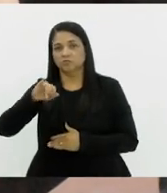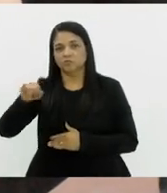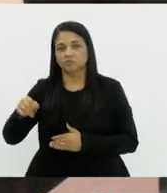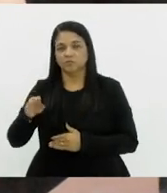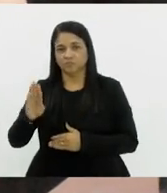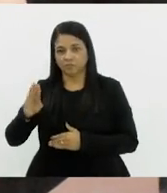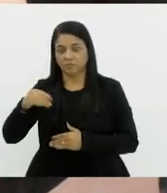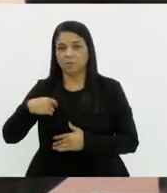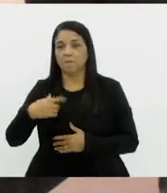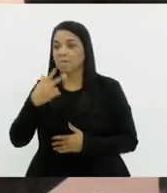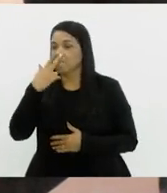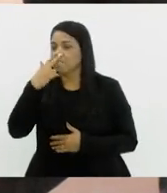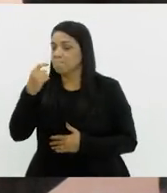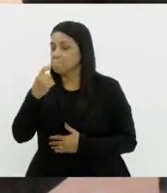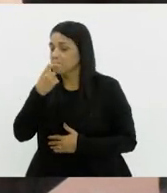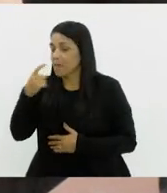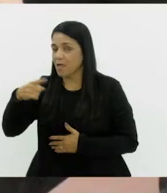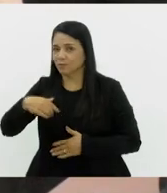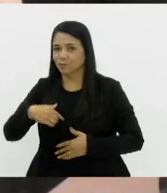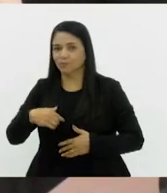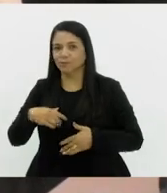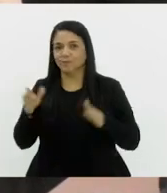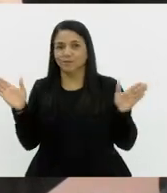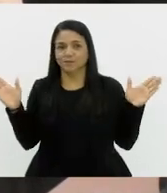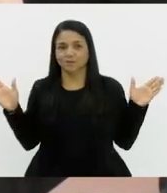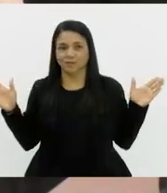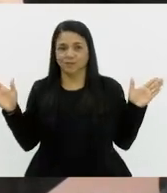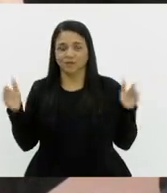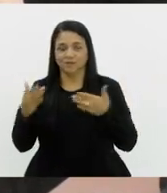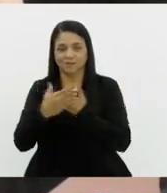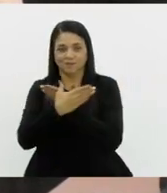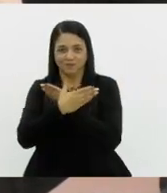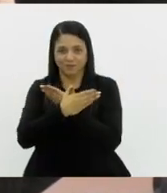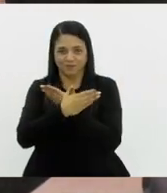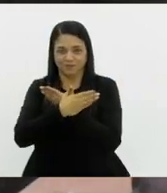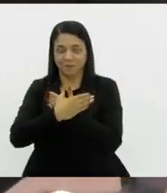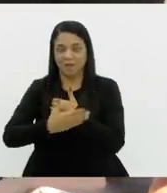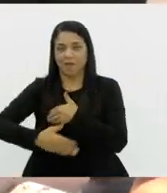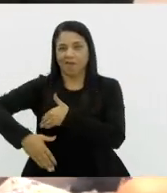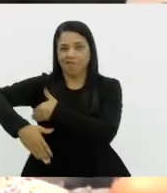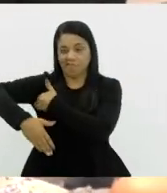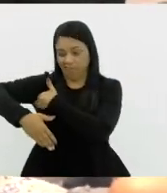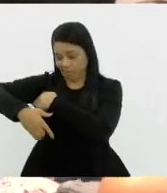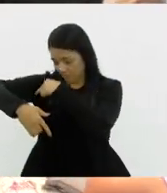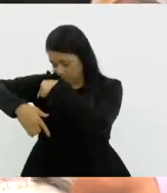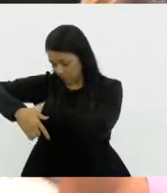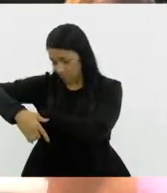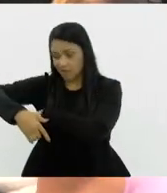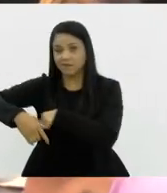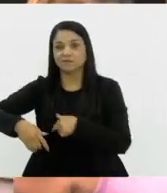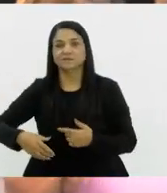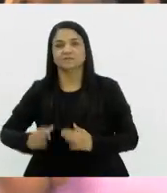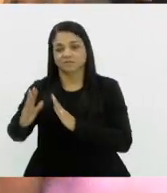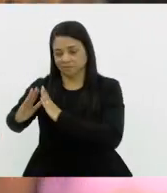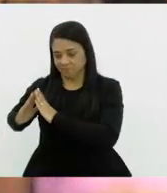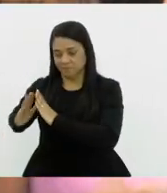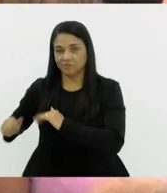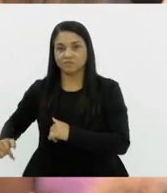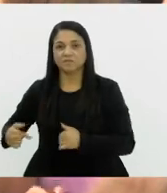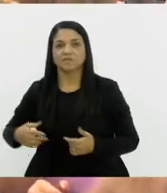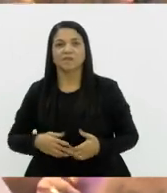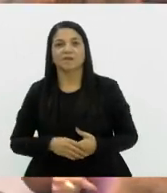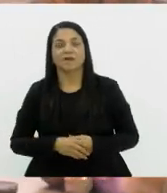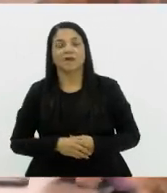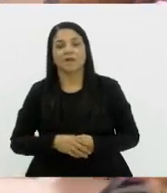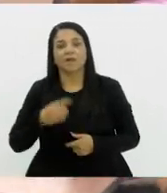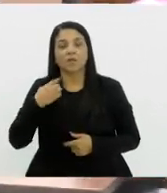Humaitá. É, essa situação da autoridade aeronáutica não saber, não conseguir